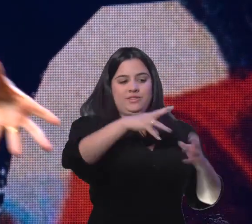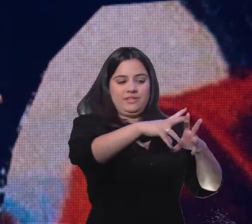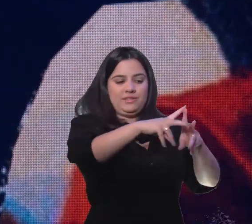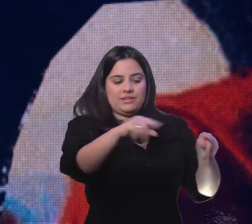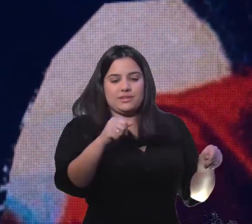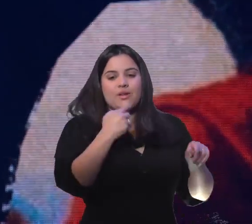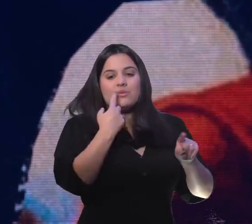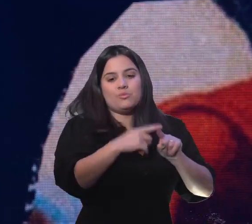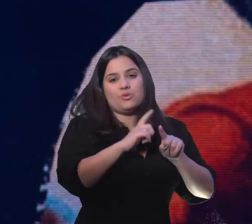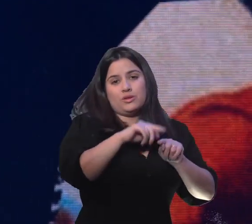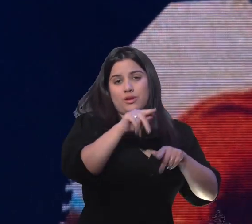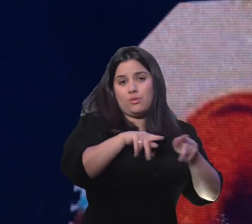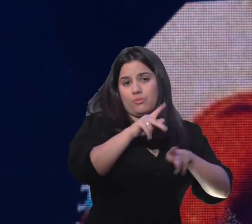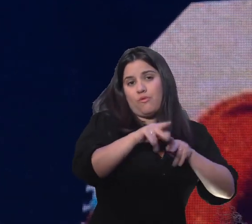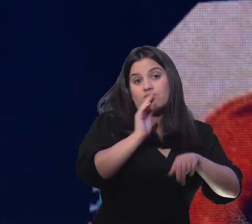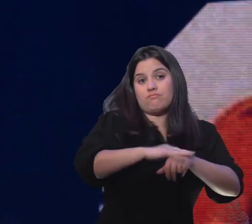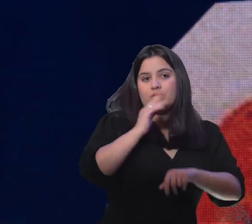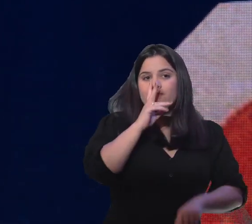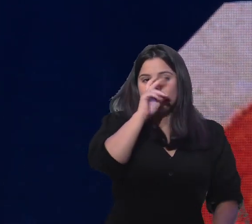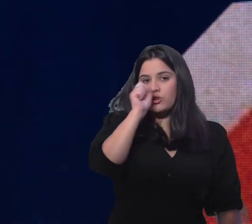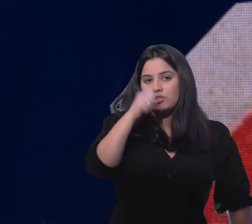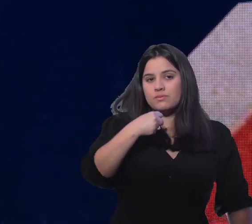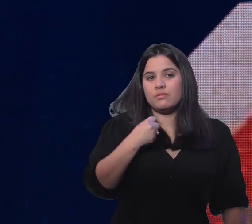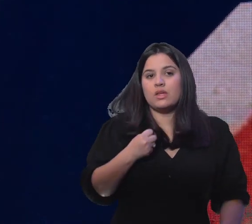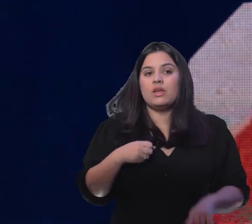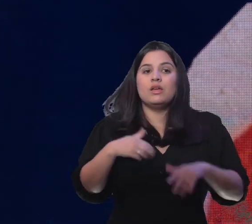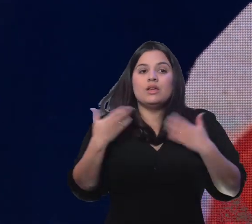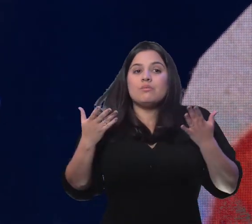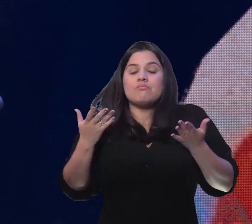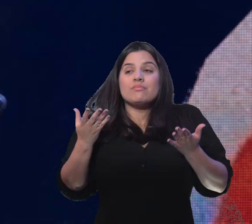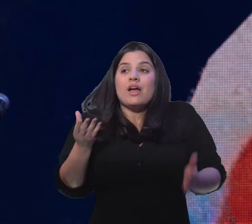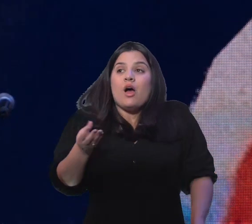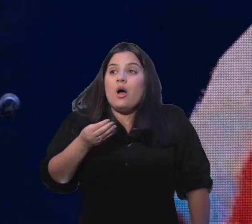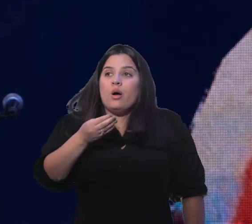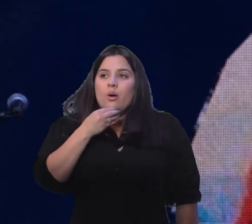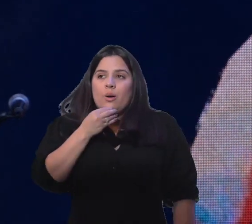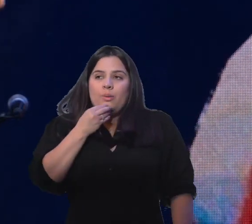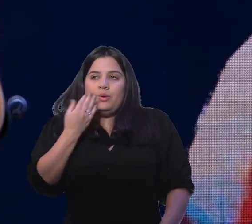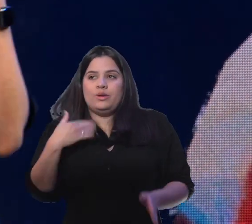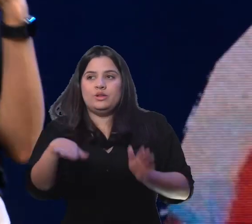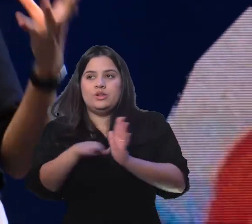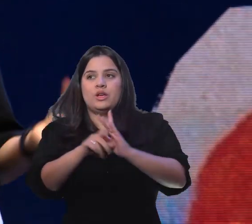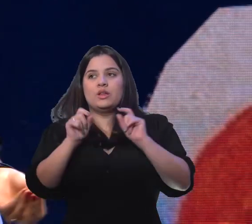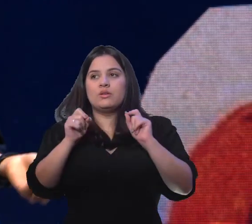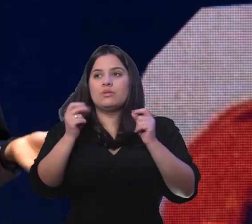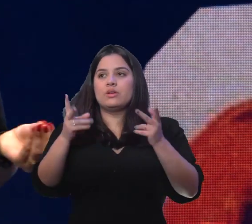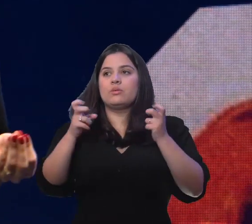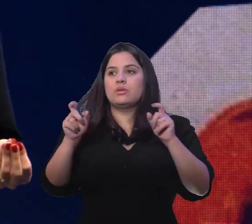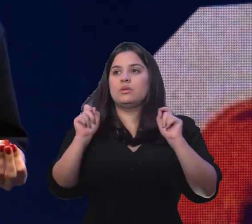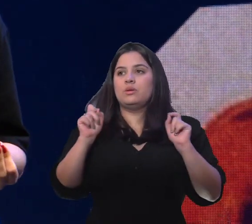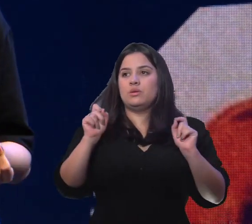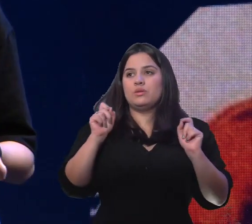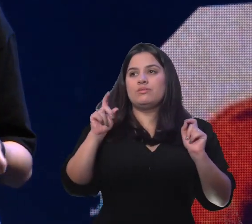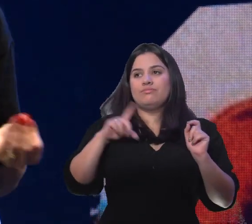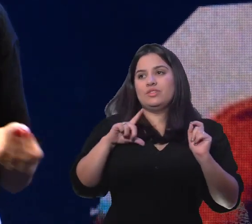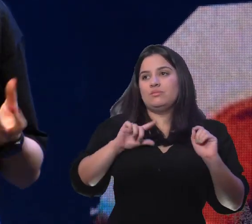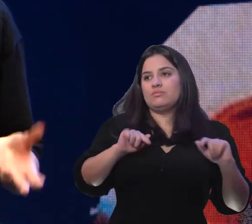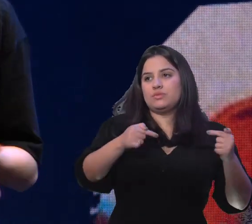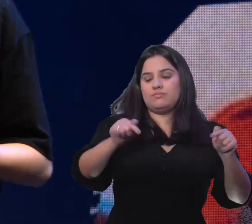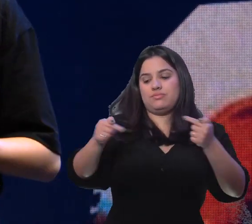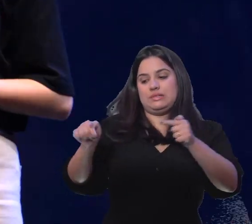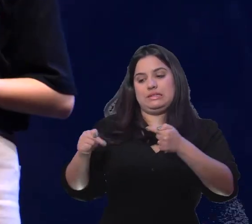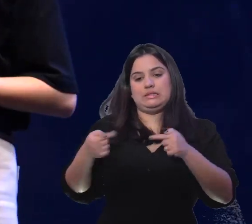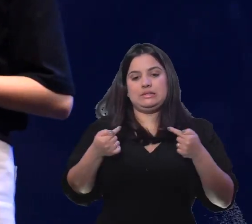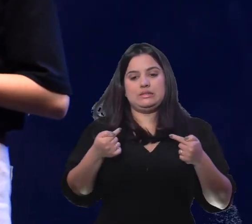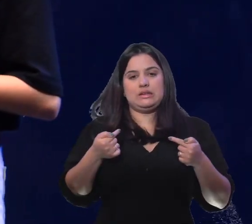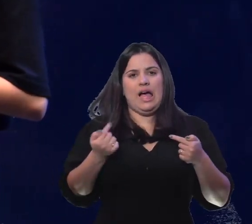eram o povo mais forte mesmo. Então, é claro que eles viram lá, chegaram lá e viram grandes desafios. O problema não